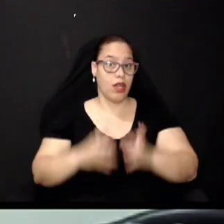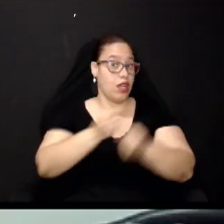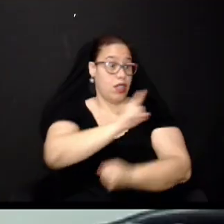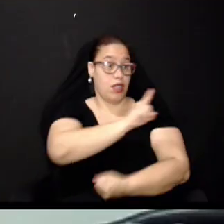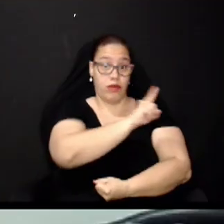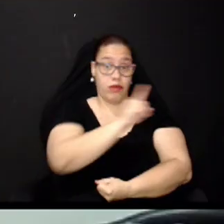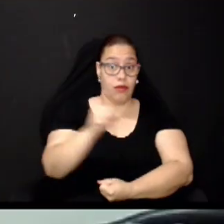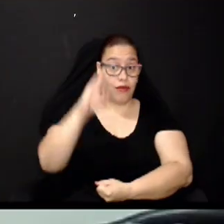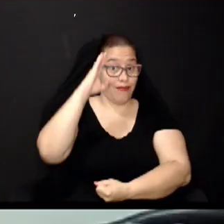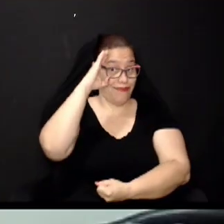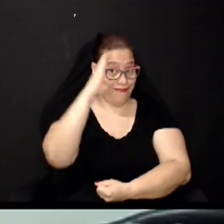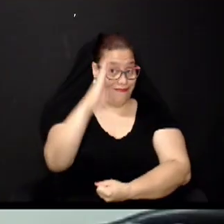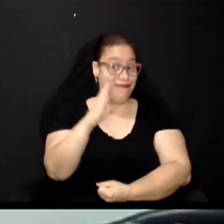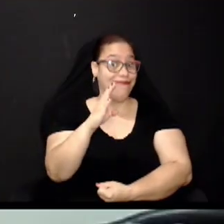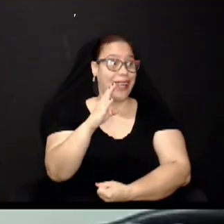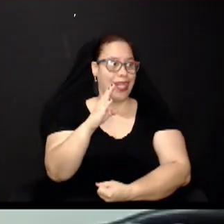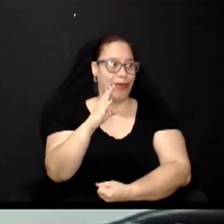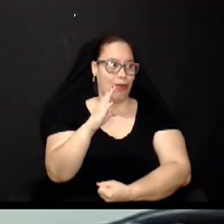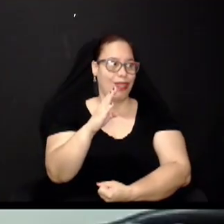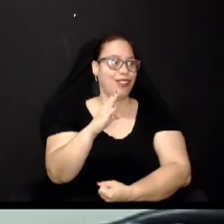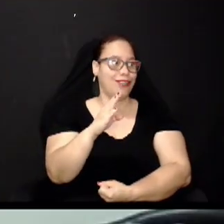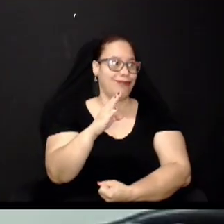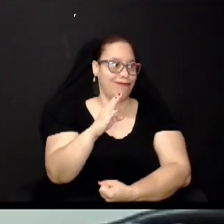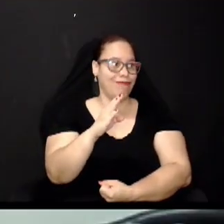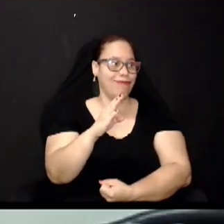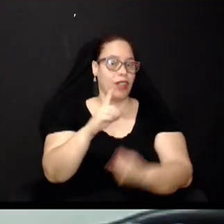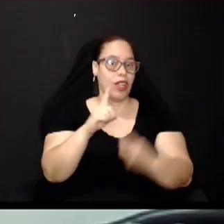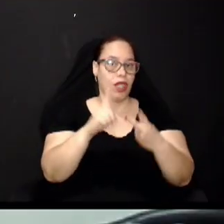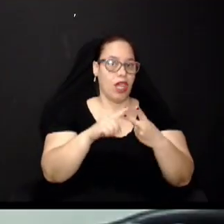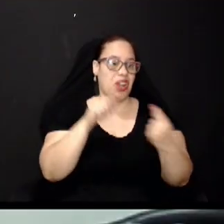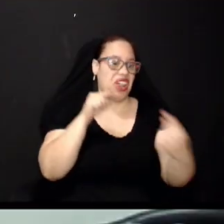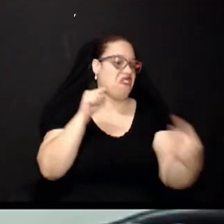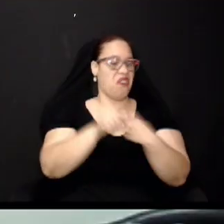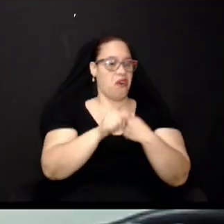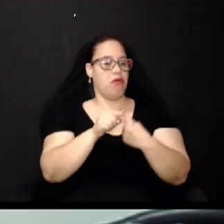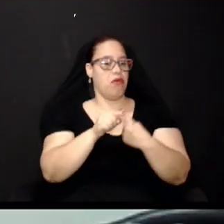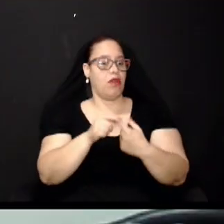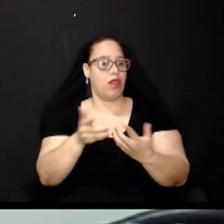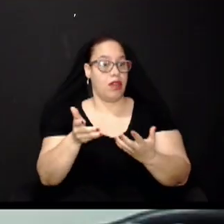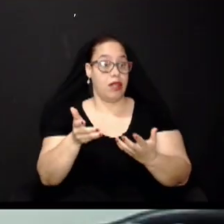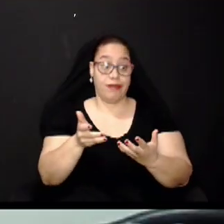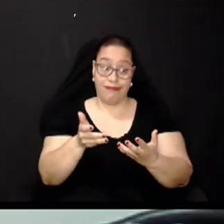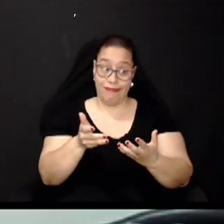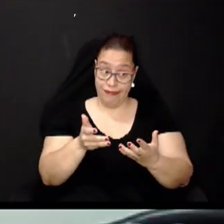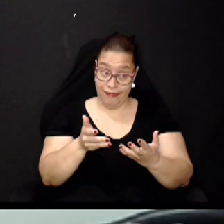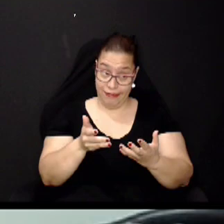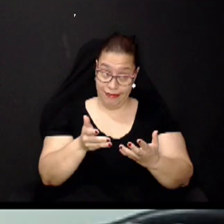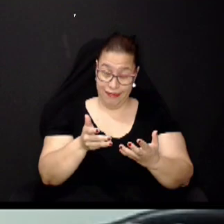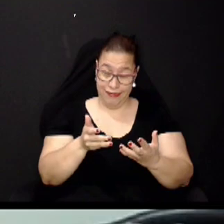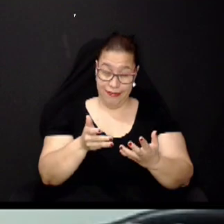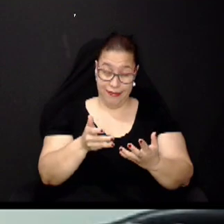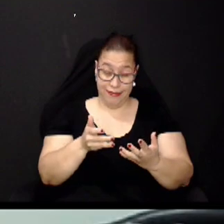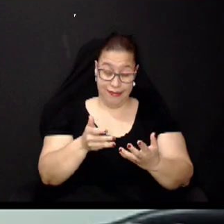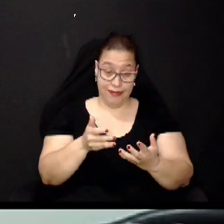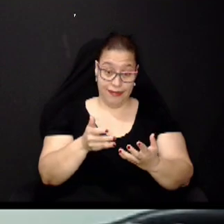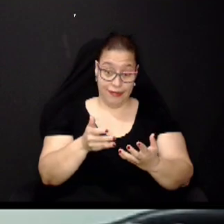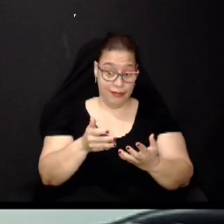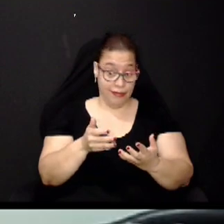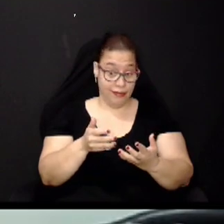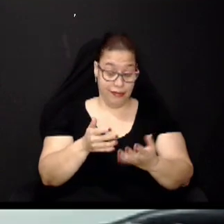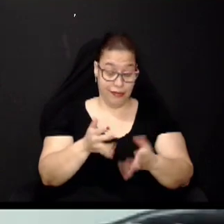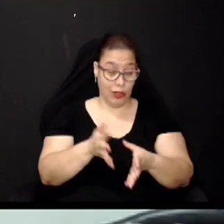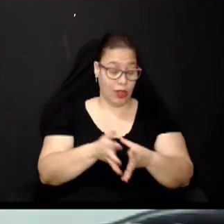principalmente, né? Quando ela é contrariada. Eu acho que